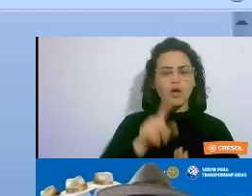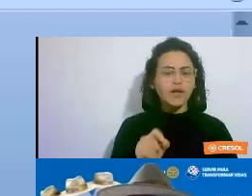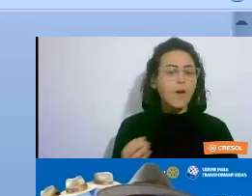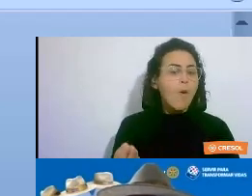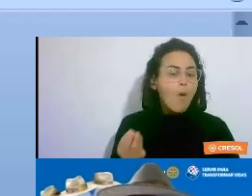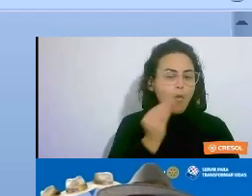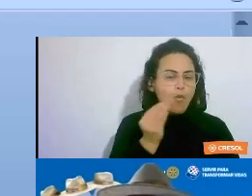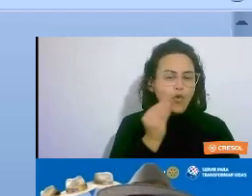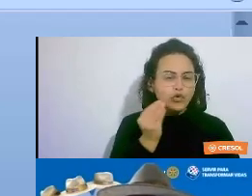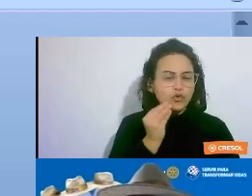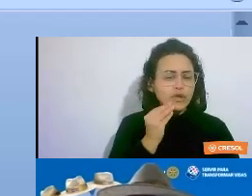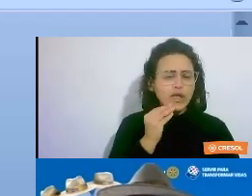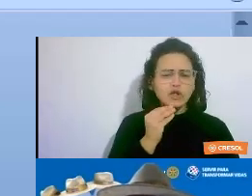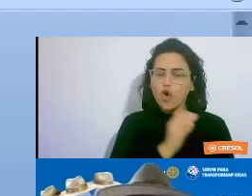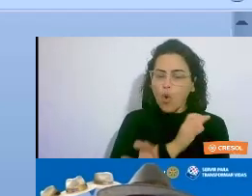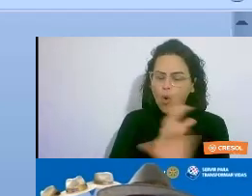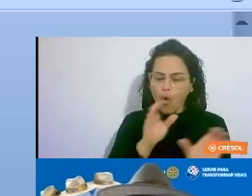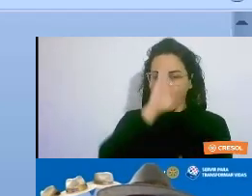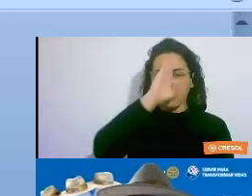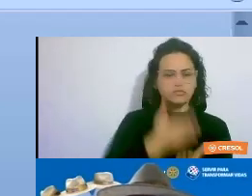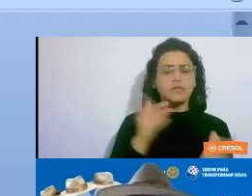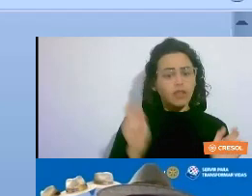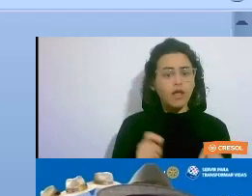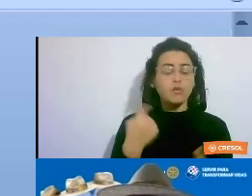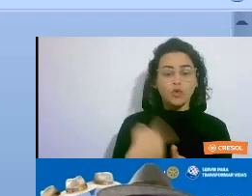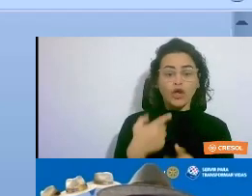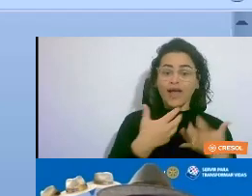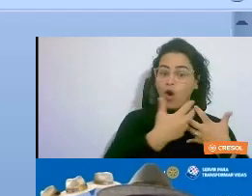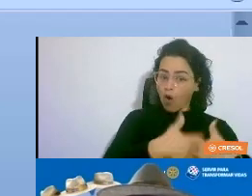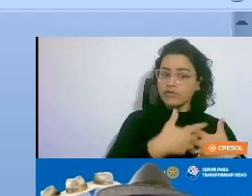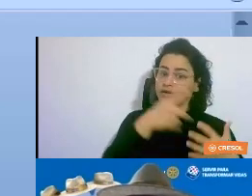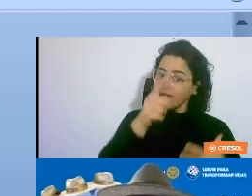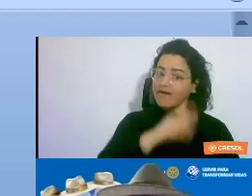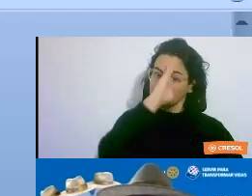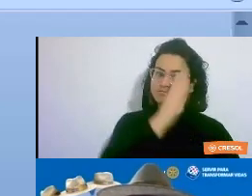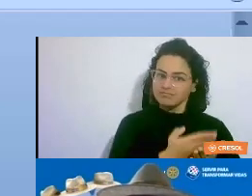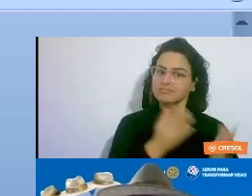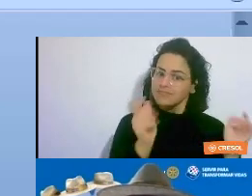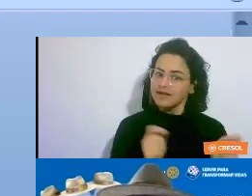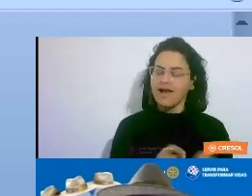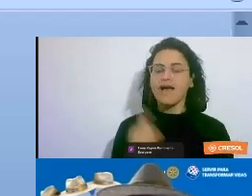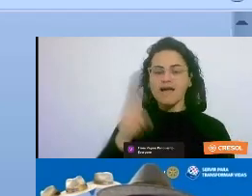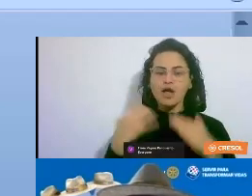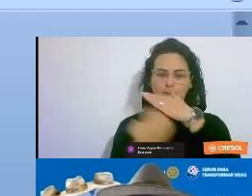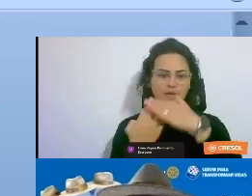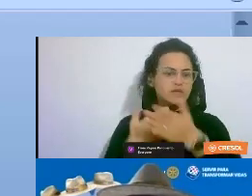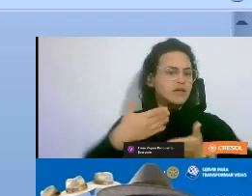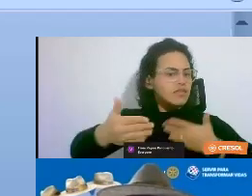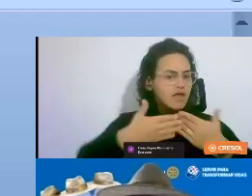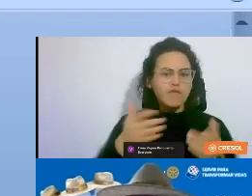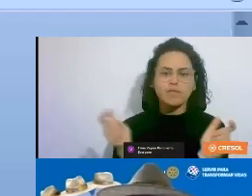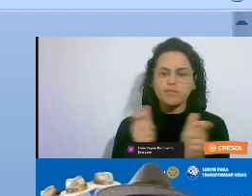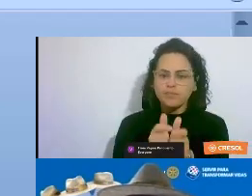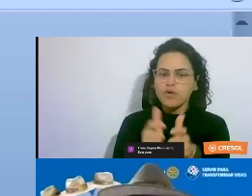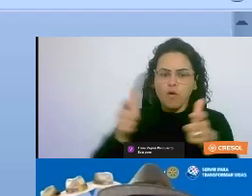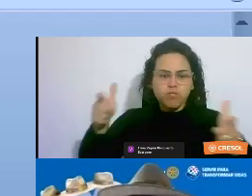confiável. Então, veja, o Rotary é confiável. Né, criada para que toda empresa, seja ela de qualquer porte,